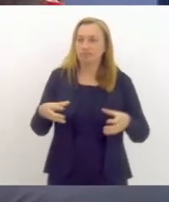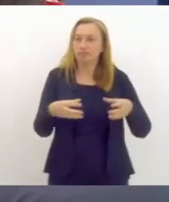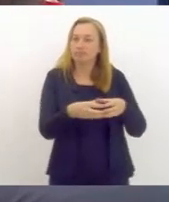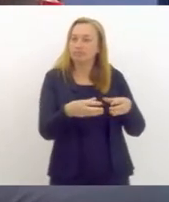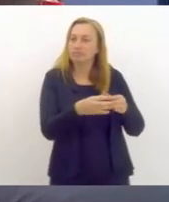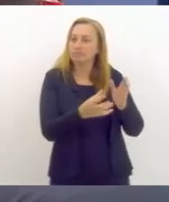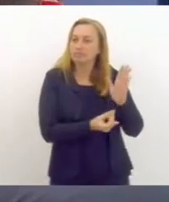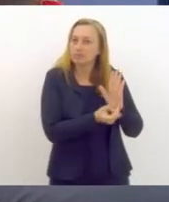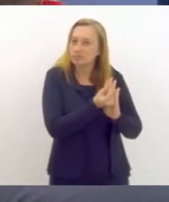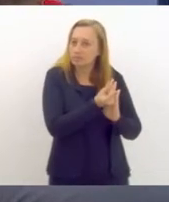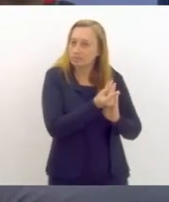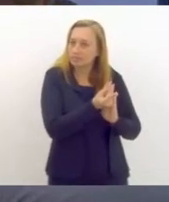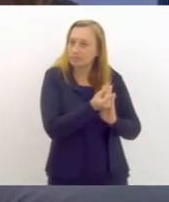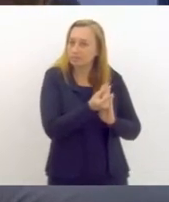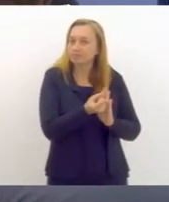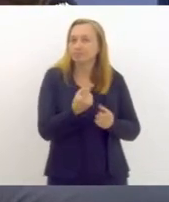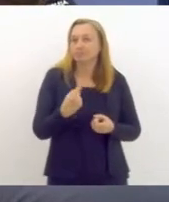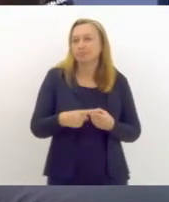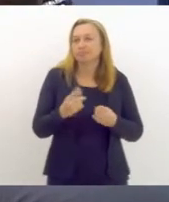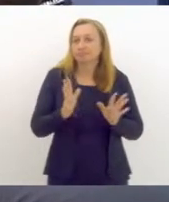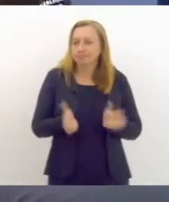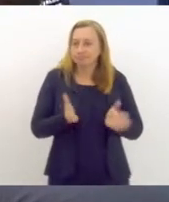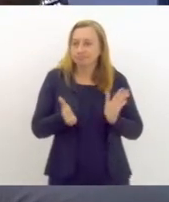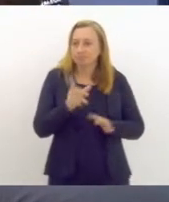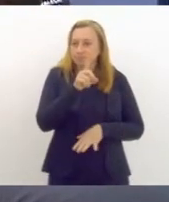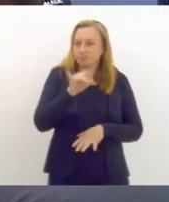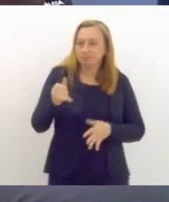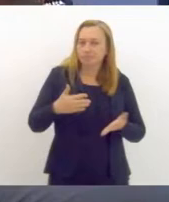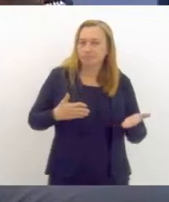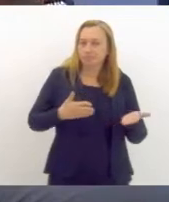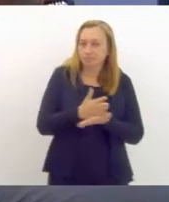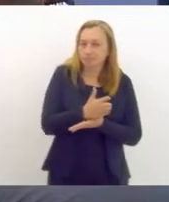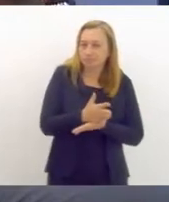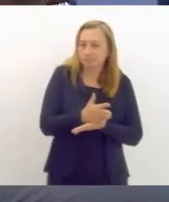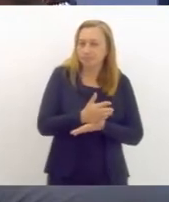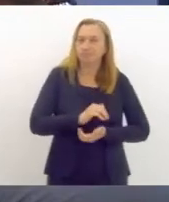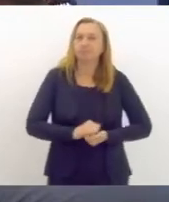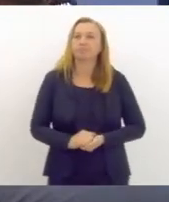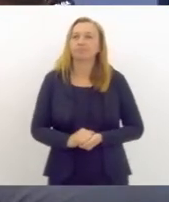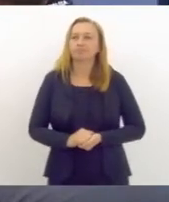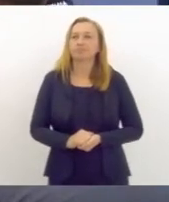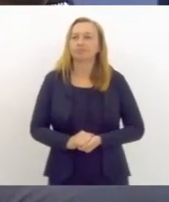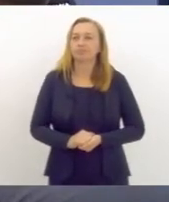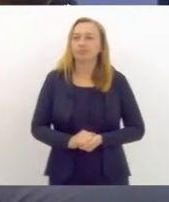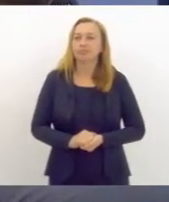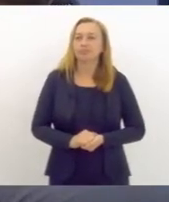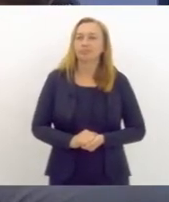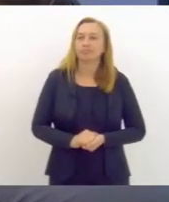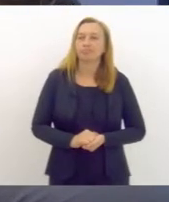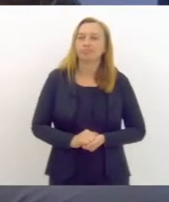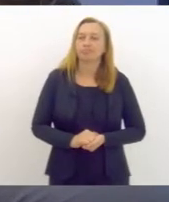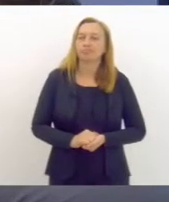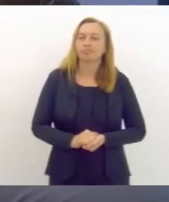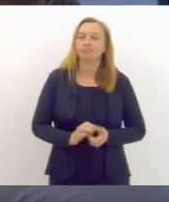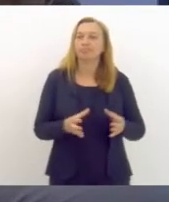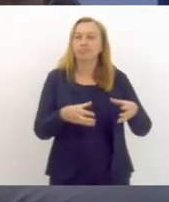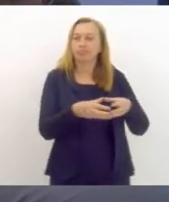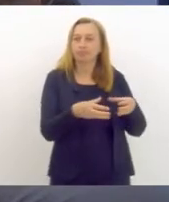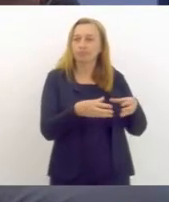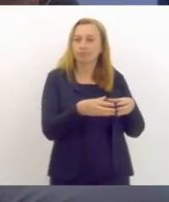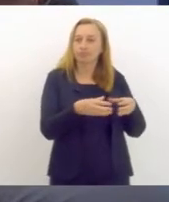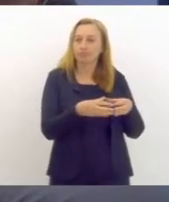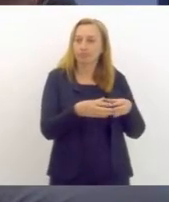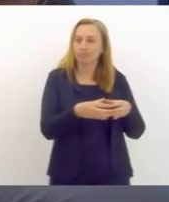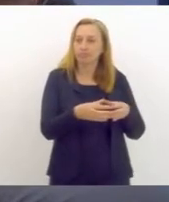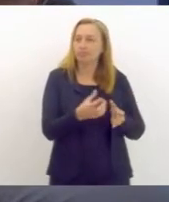de orçamento porque hoje é o dia de aprovação do parecer no âmbito da comissão sobre as